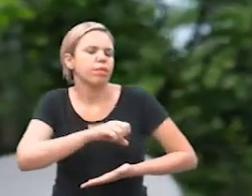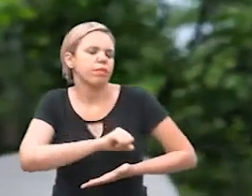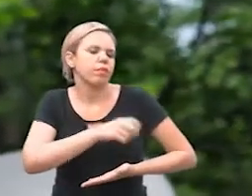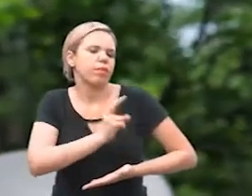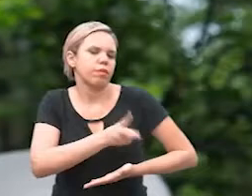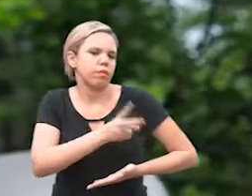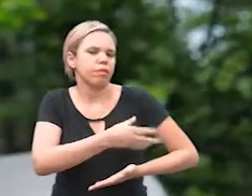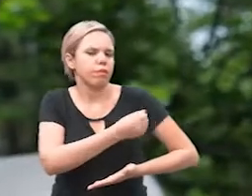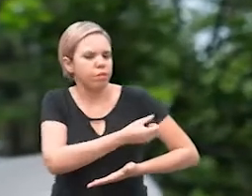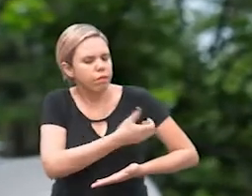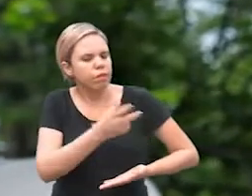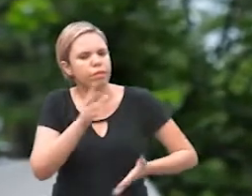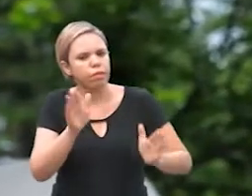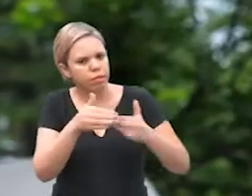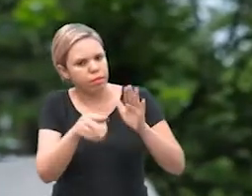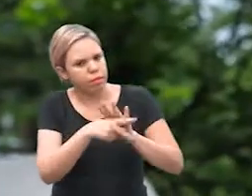alimentado